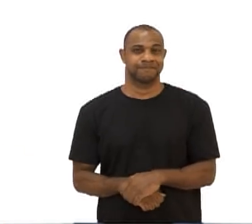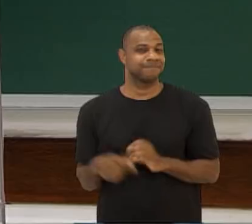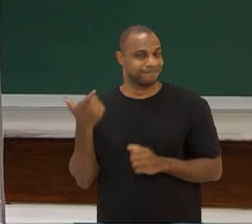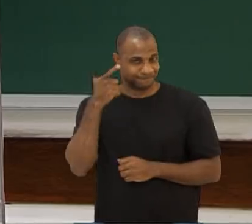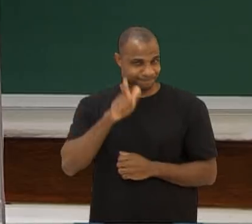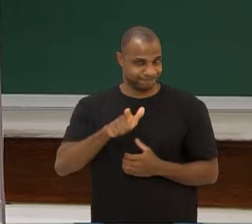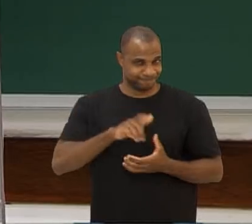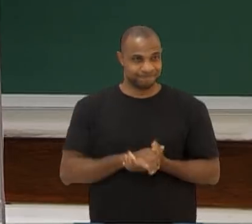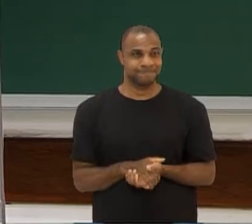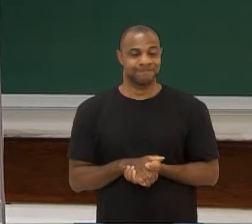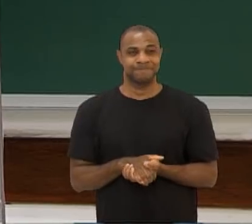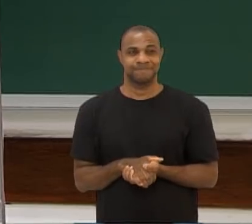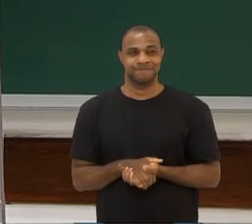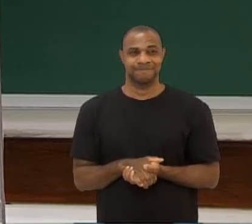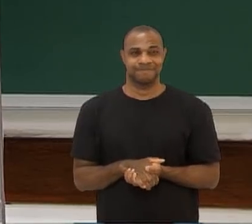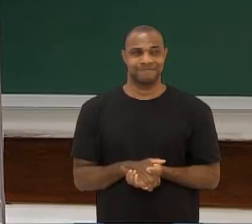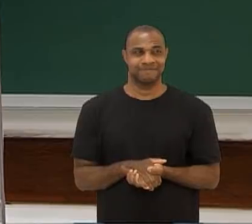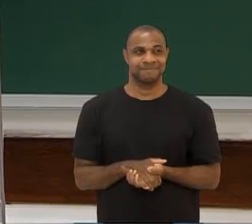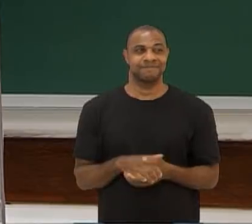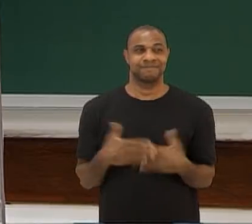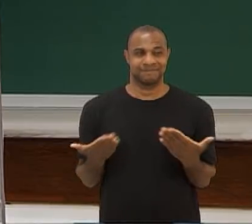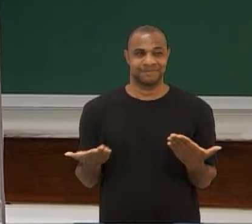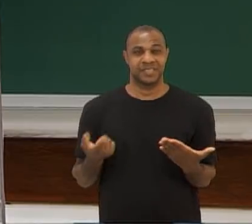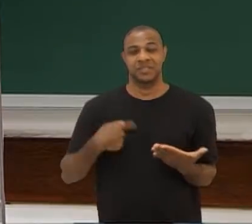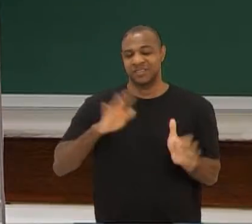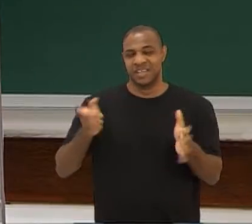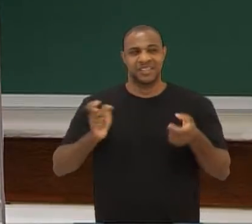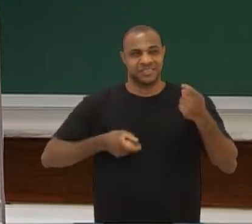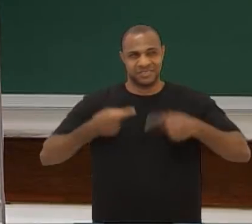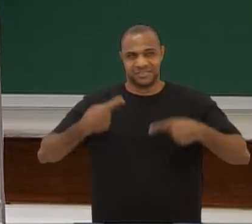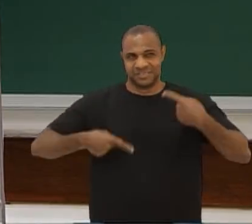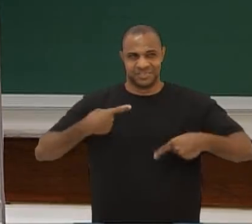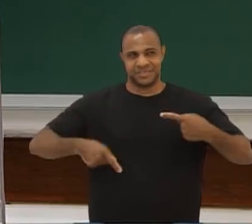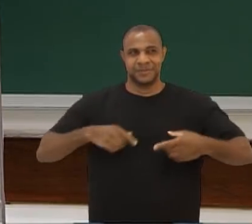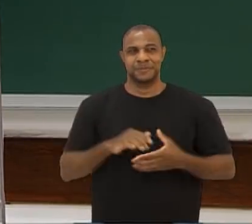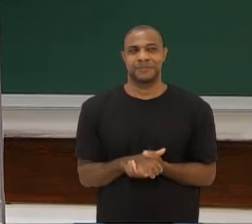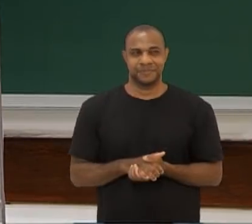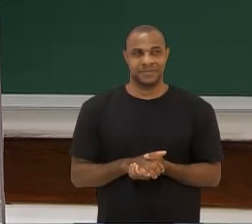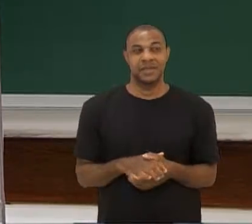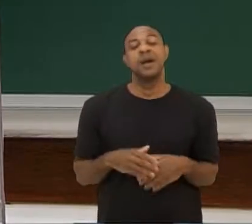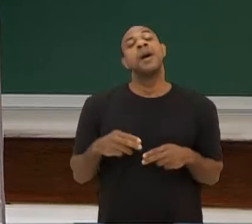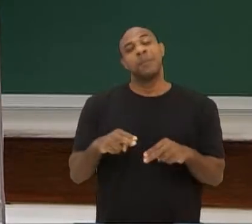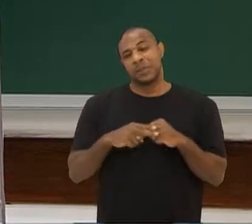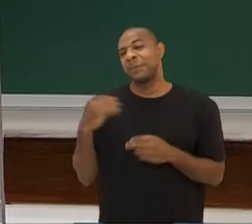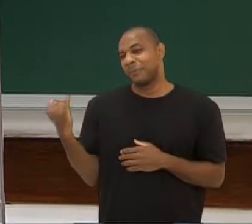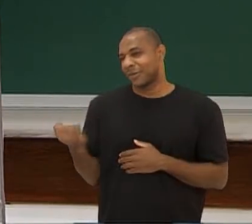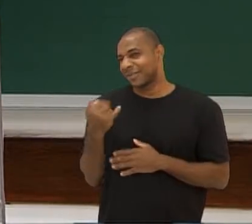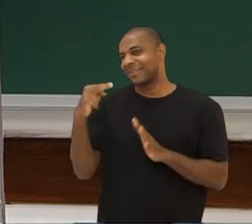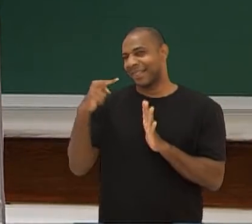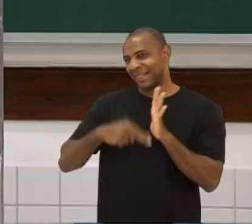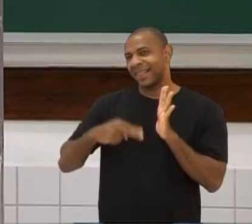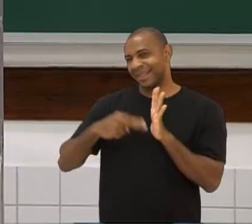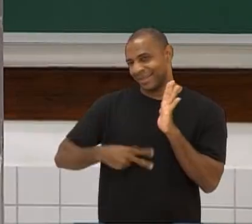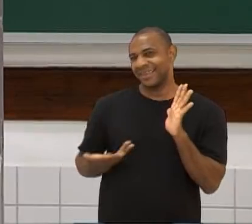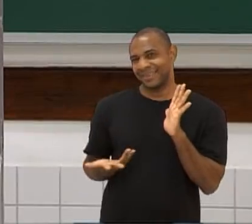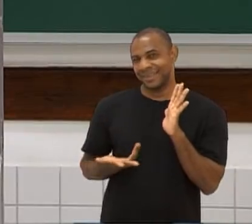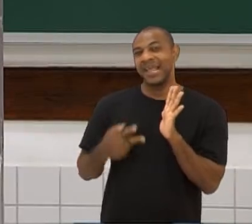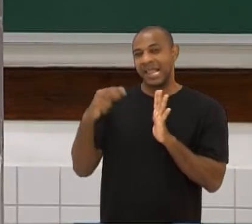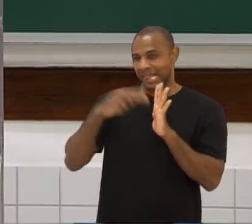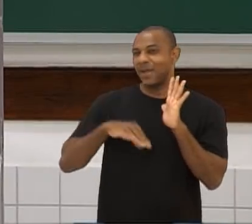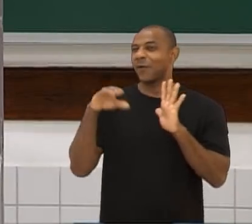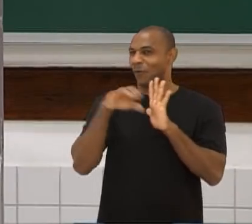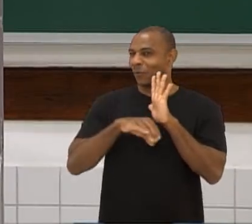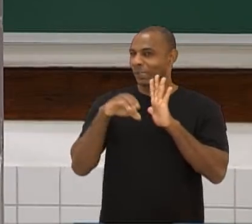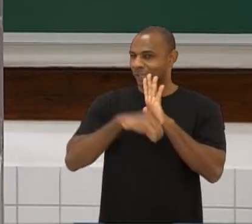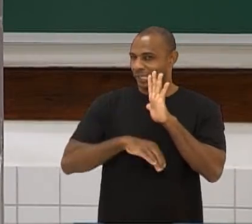né? Eu sabia. É porque a gente já tinha discutido isso bastante. Por isso que é importante ler, né, pessoal? Nós lemos o conceito